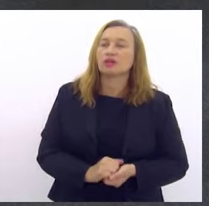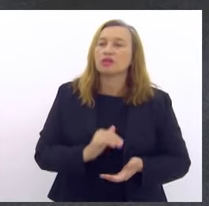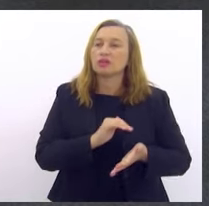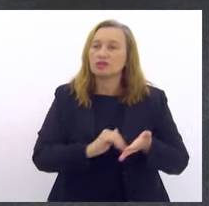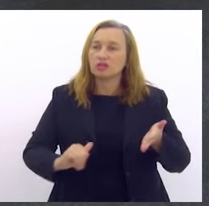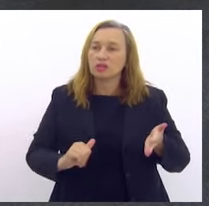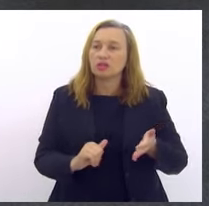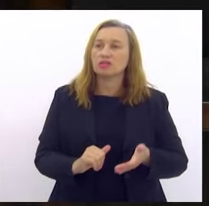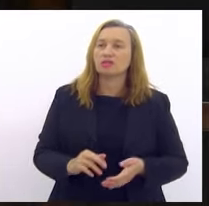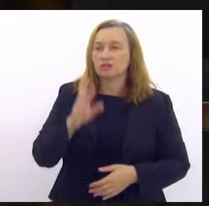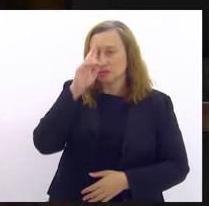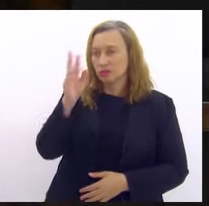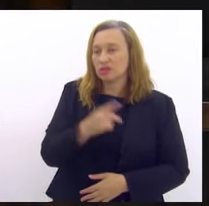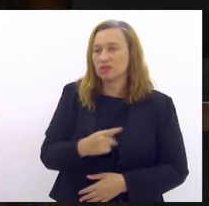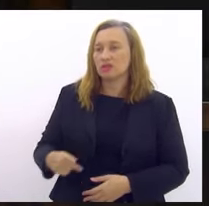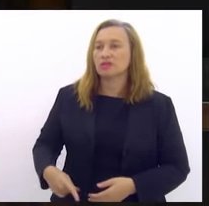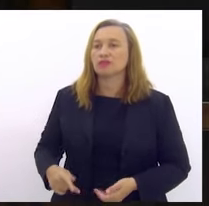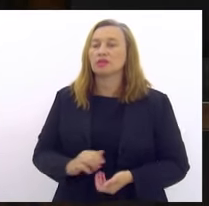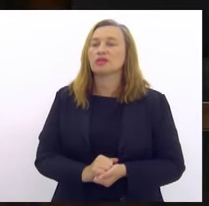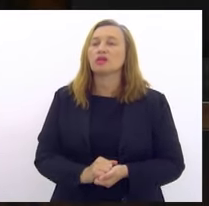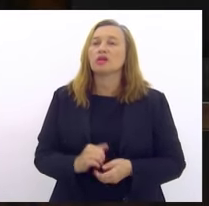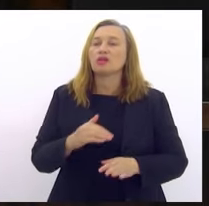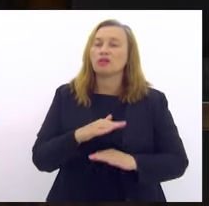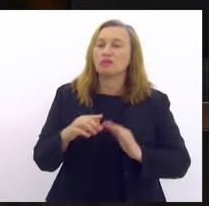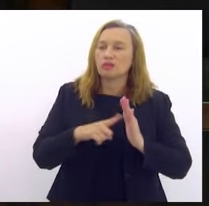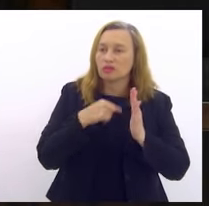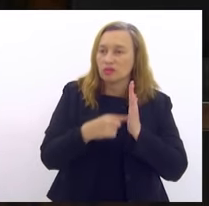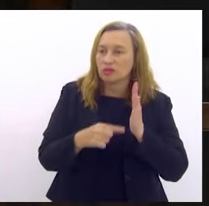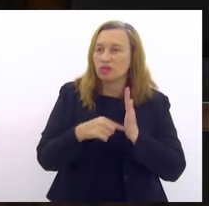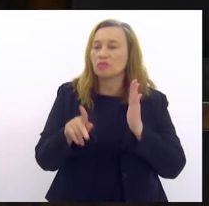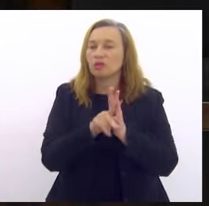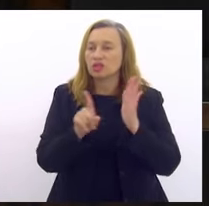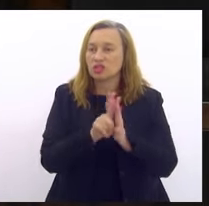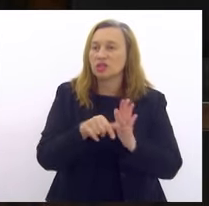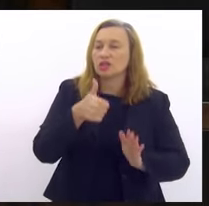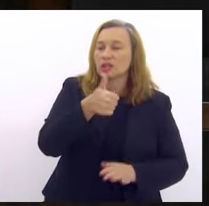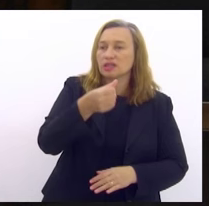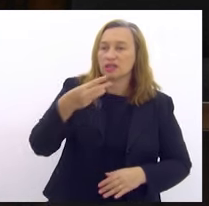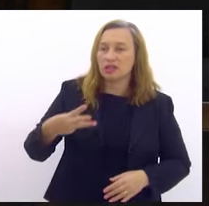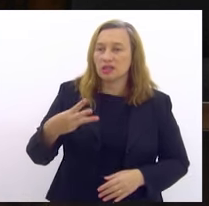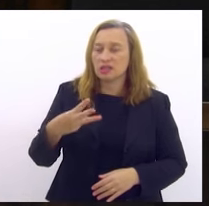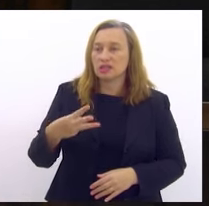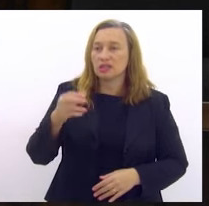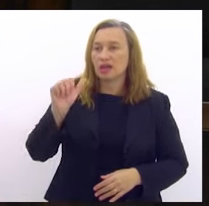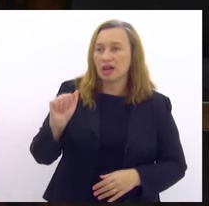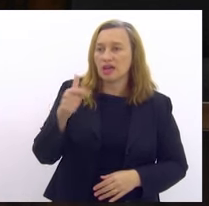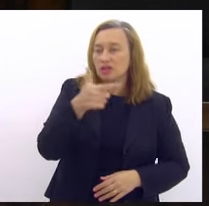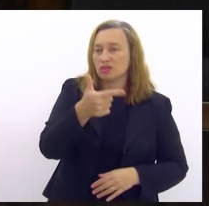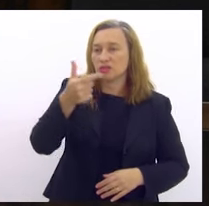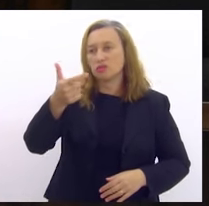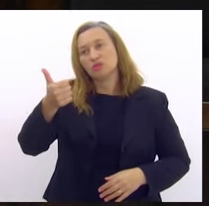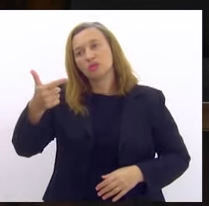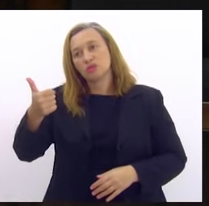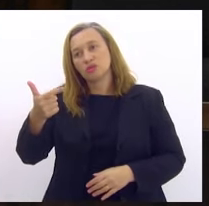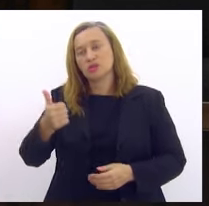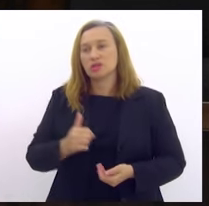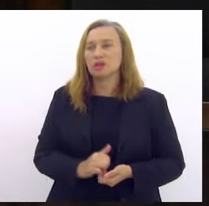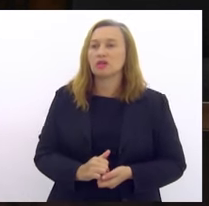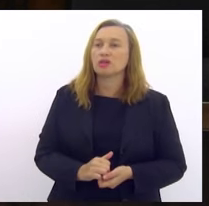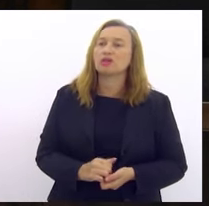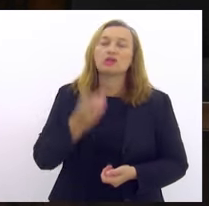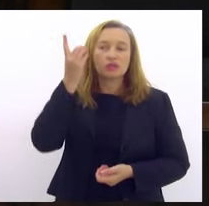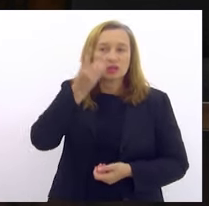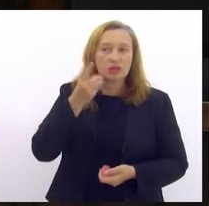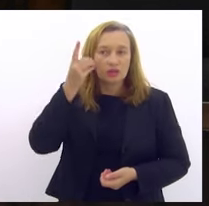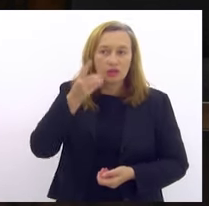rejeição, presidente. Veto total posto ao projeto de lei número 301-A, de 2012, de autoria